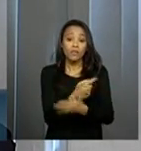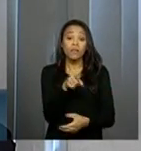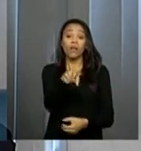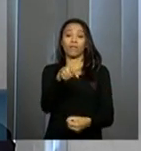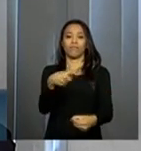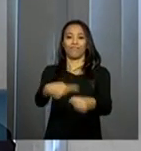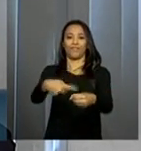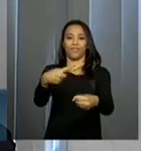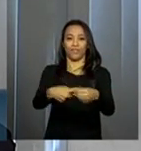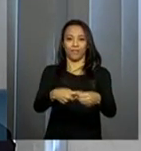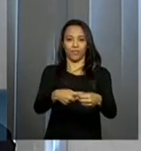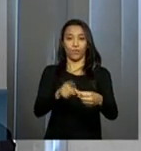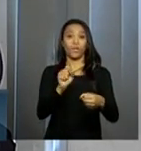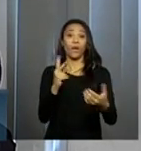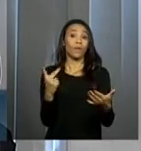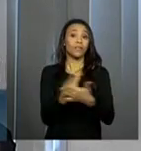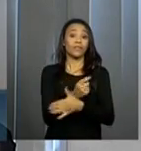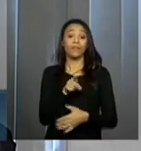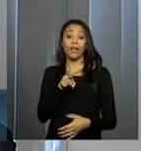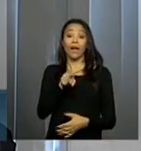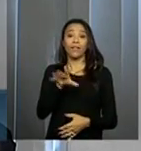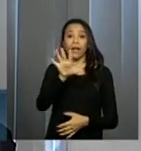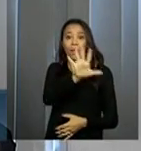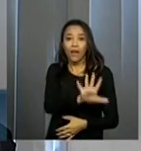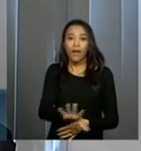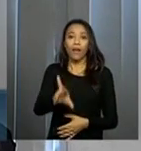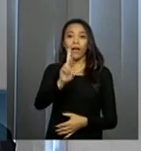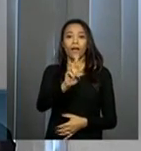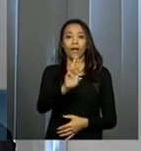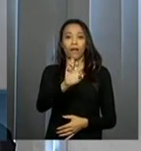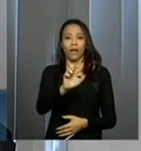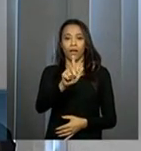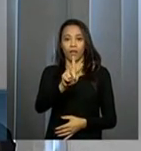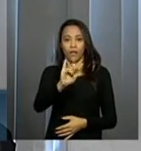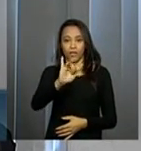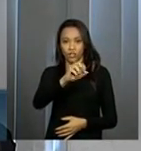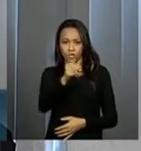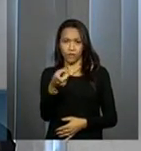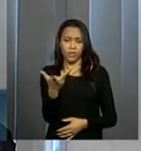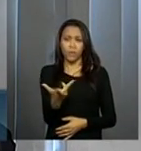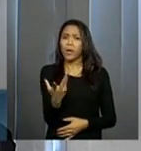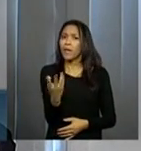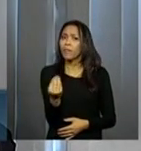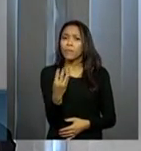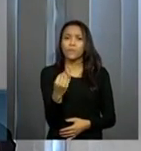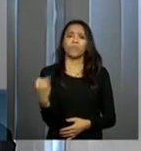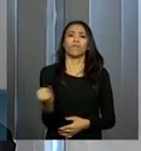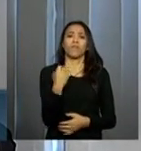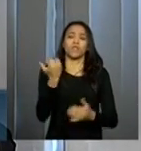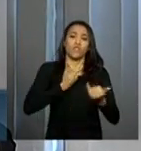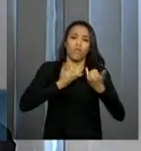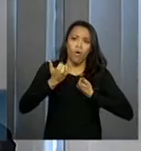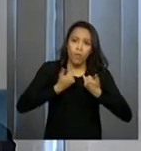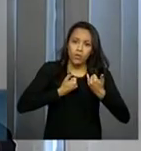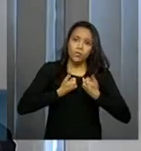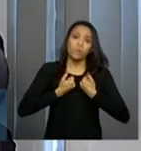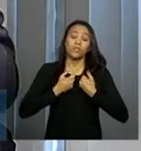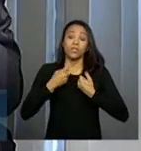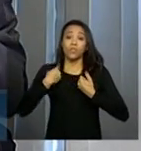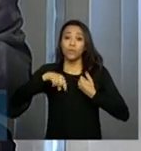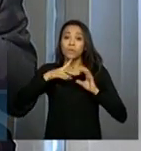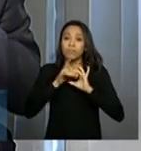região. Então, é um conjunto poderoso de dados que nos permite ver em qualquer parte, em qualquer